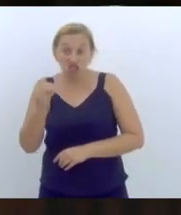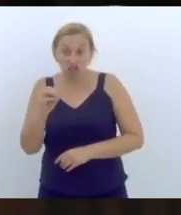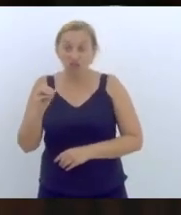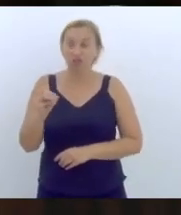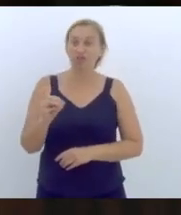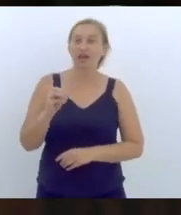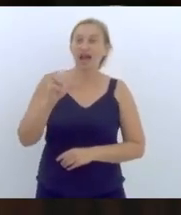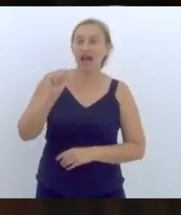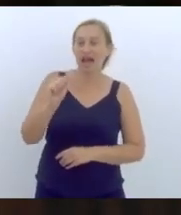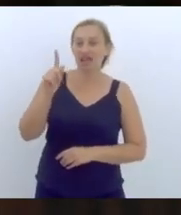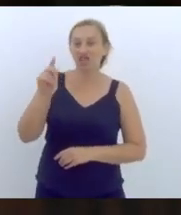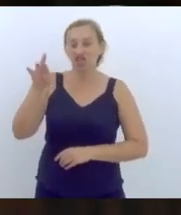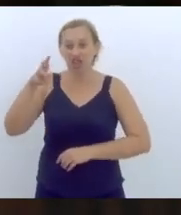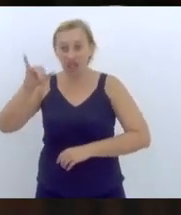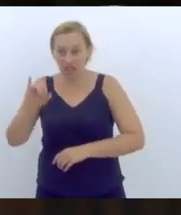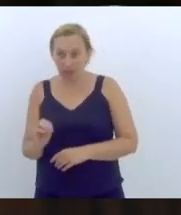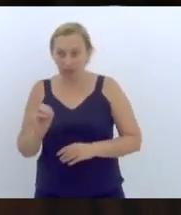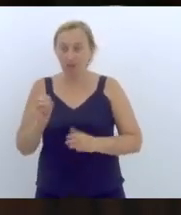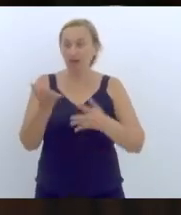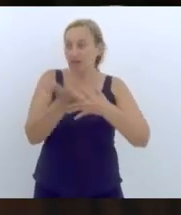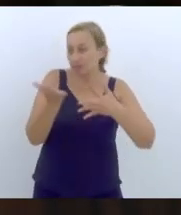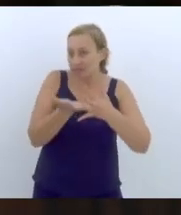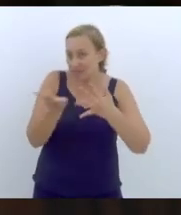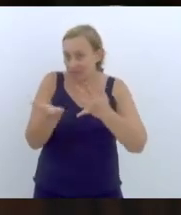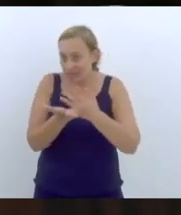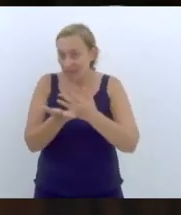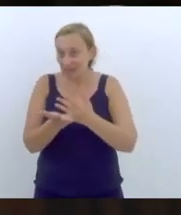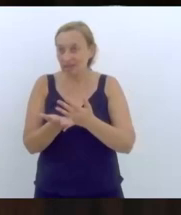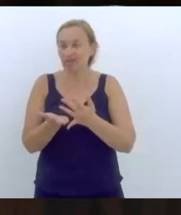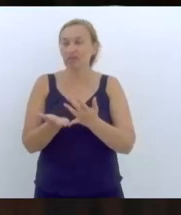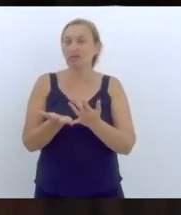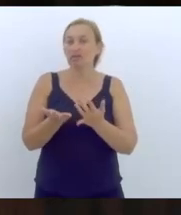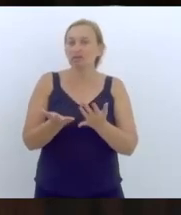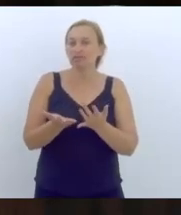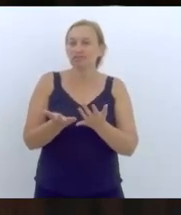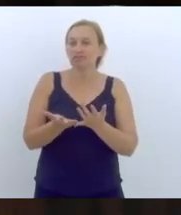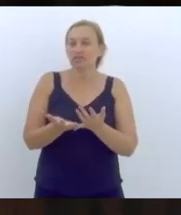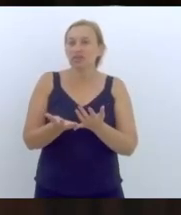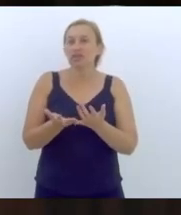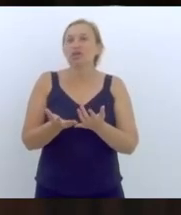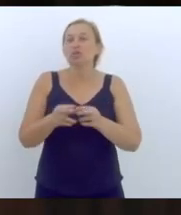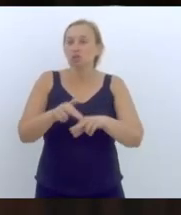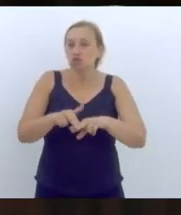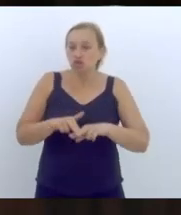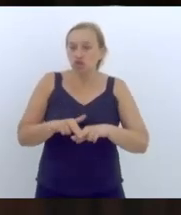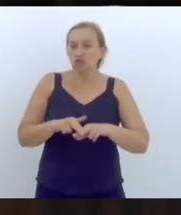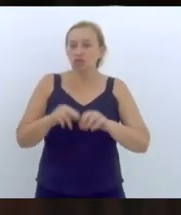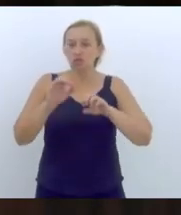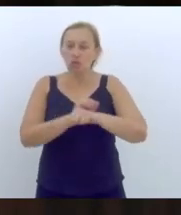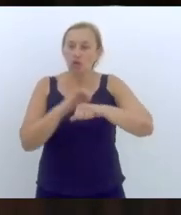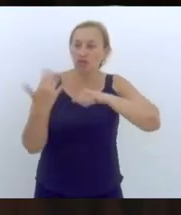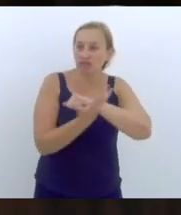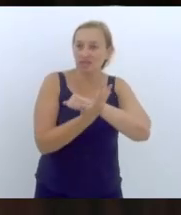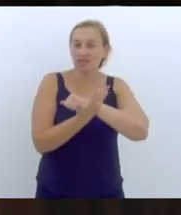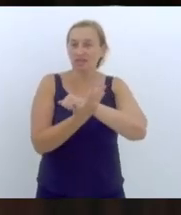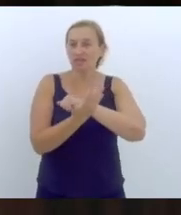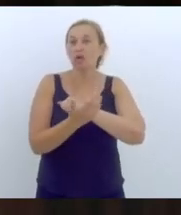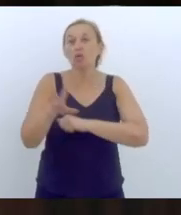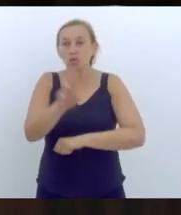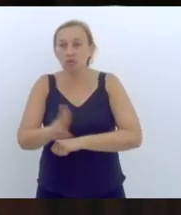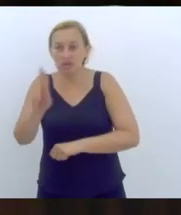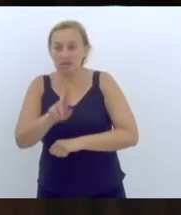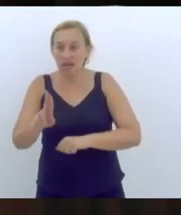a refinanciar as parcelas vencidas durante o estado de calamidade referente à Covid-19 dos financiamentos dos veículos utilizados